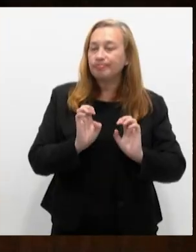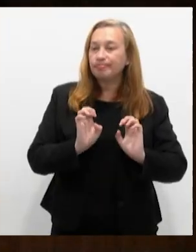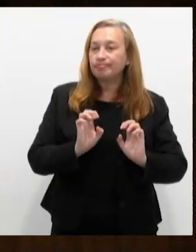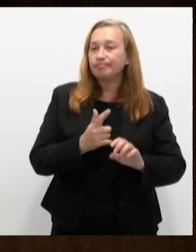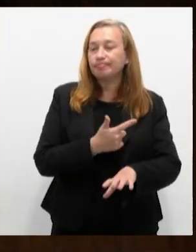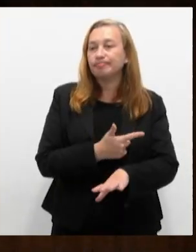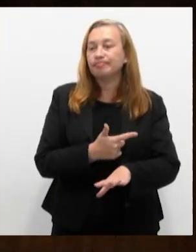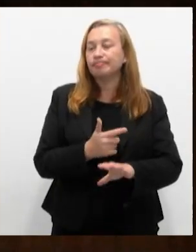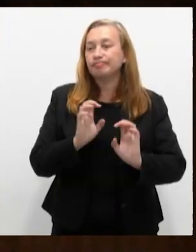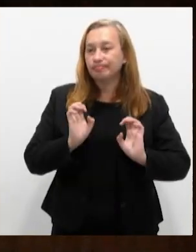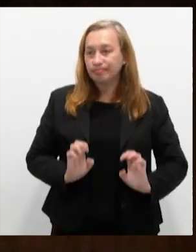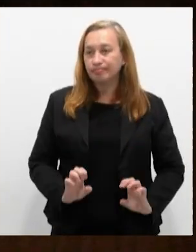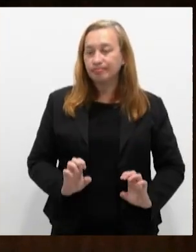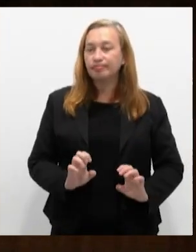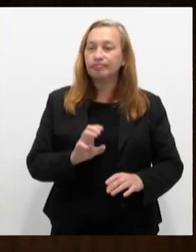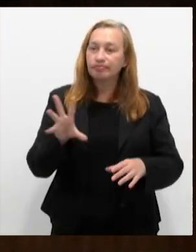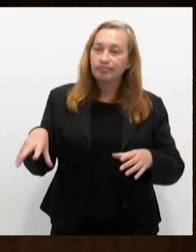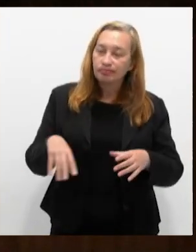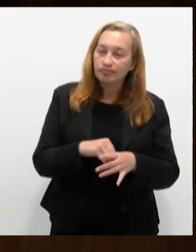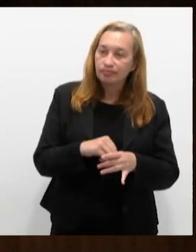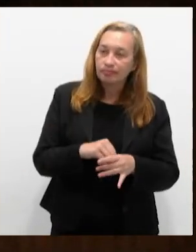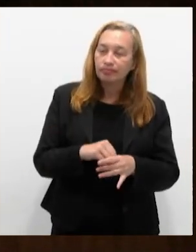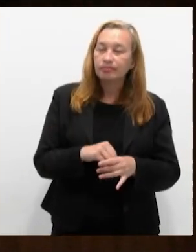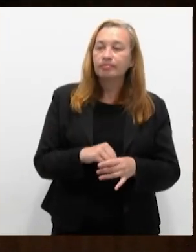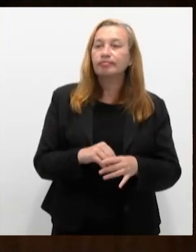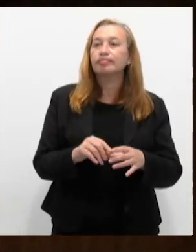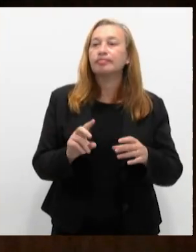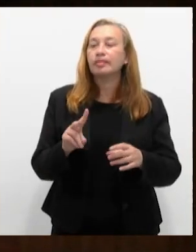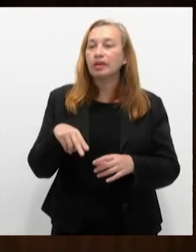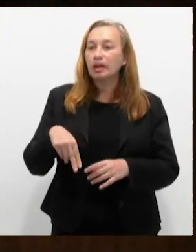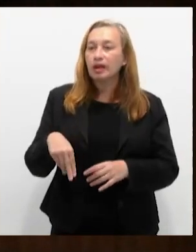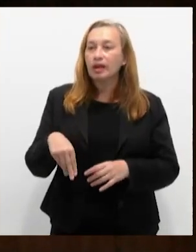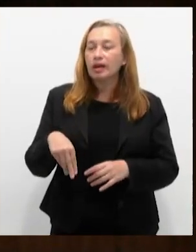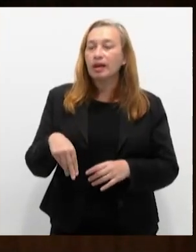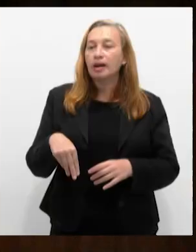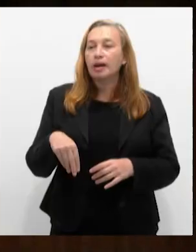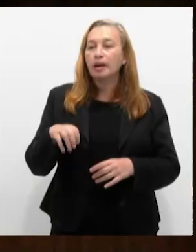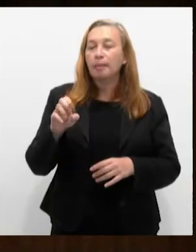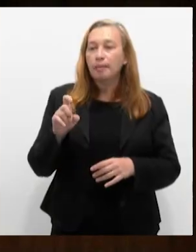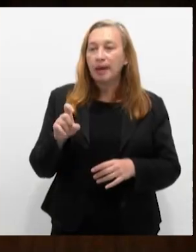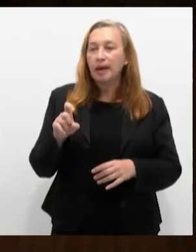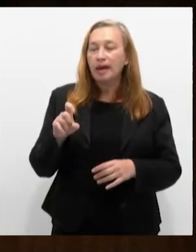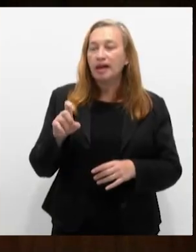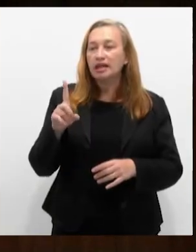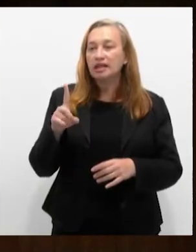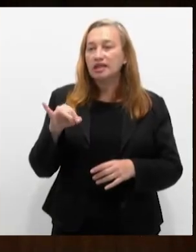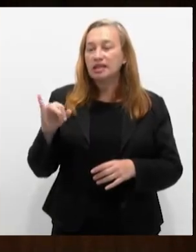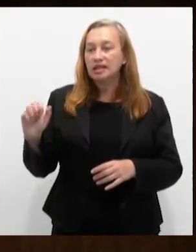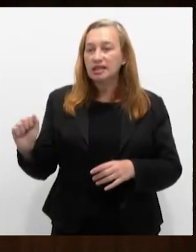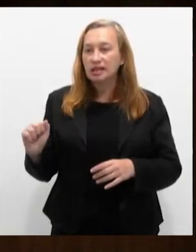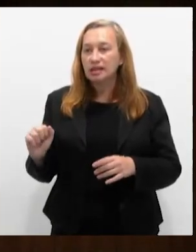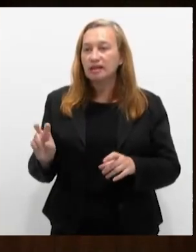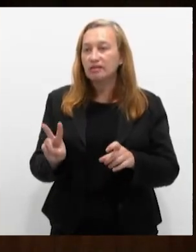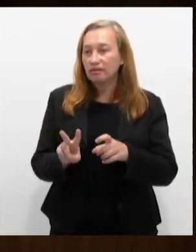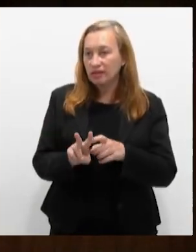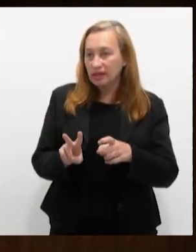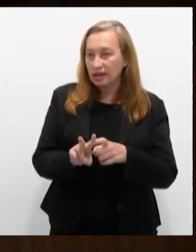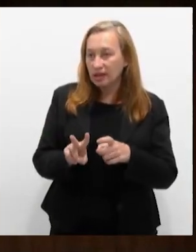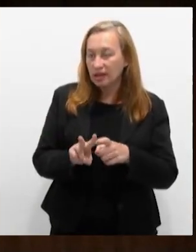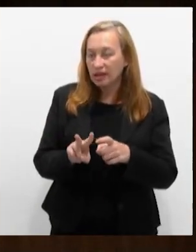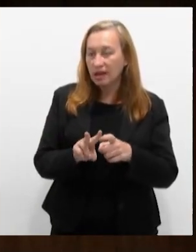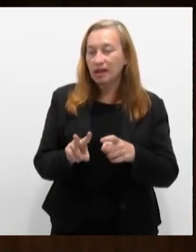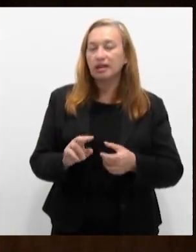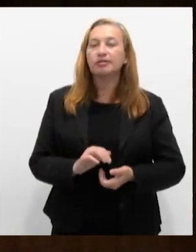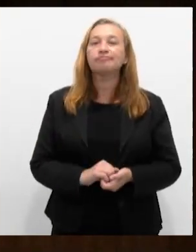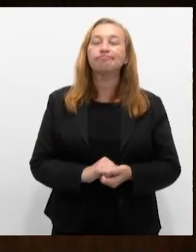medicina veterinária. Foi uma preocupação também das pessoas do Conselho Regional de Medicina Veterinária, que são muito